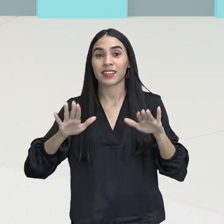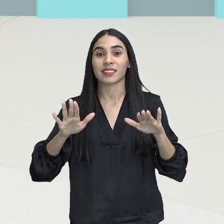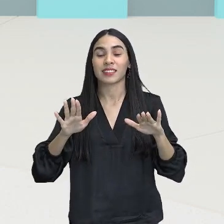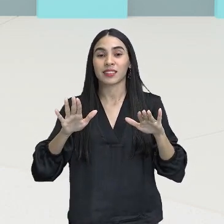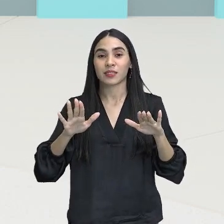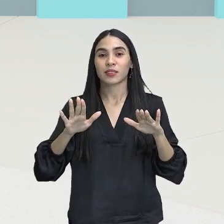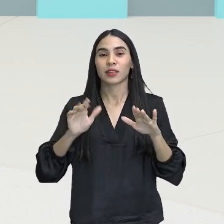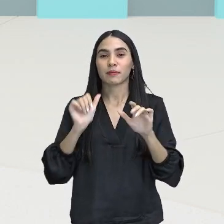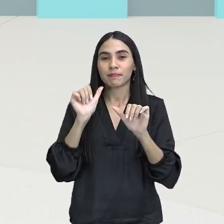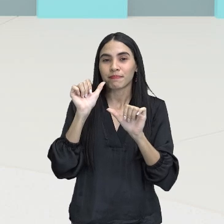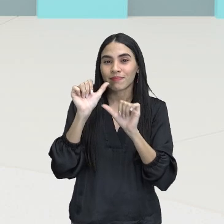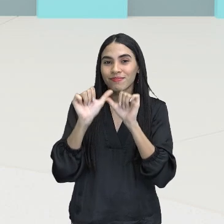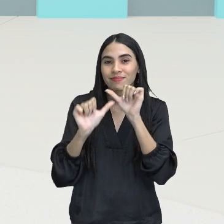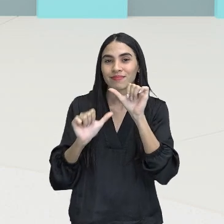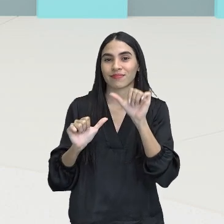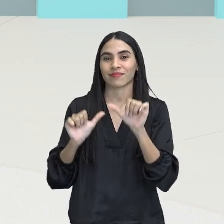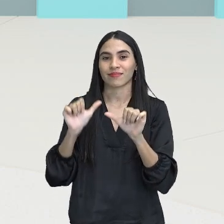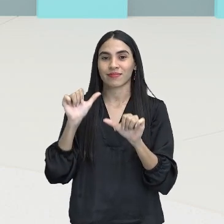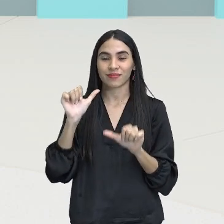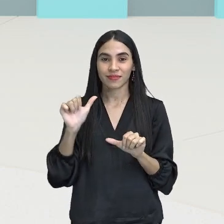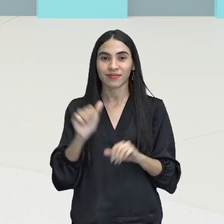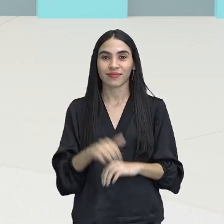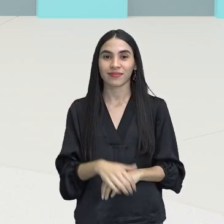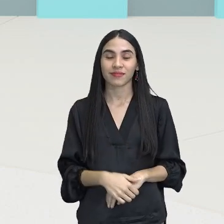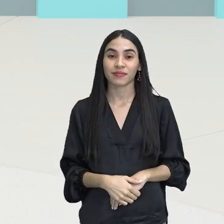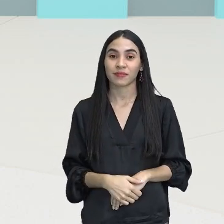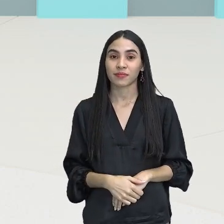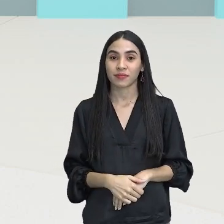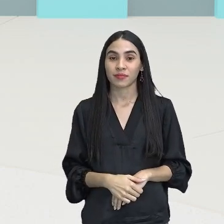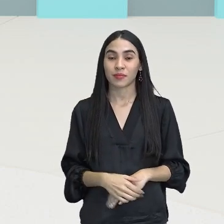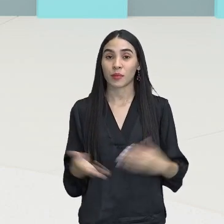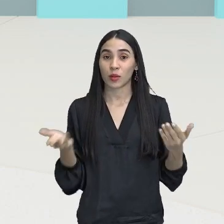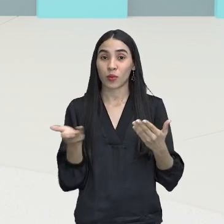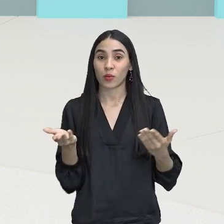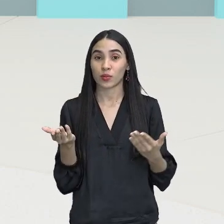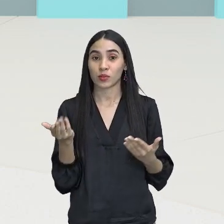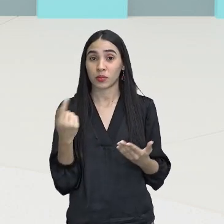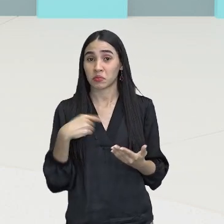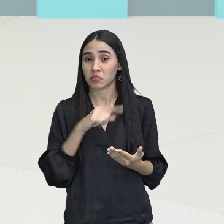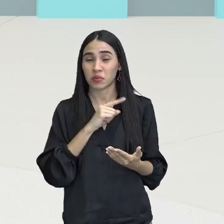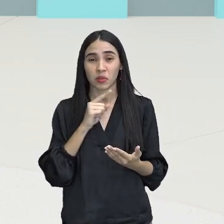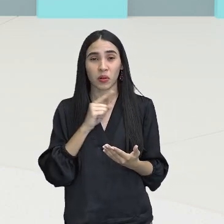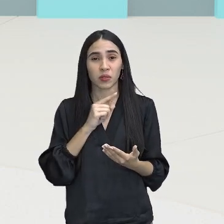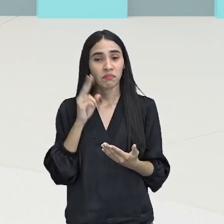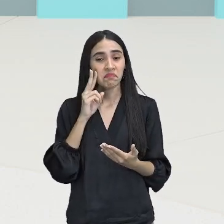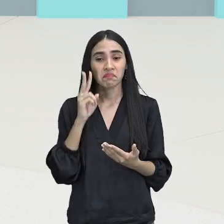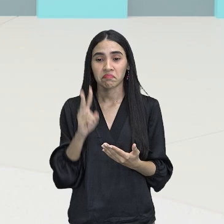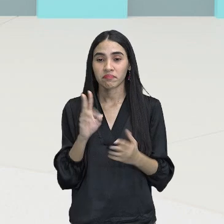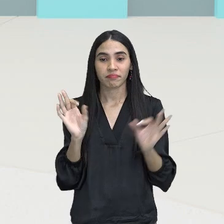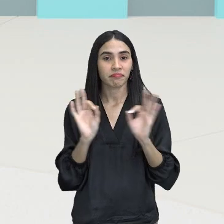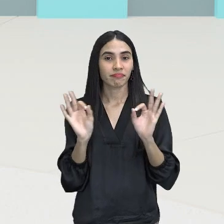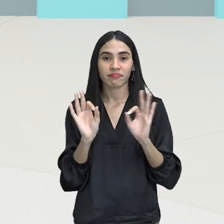foram evoluindo. Hoje, a gente já não vê mais o uso do CD.